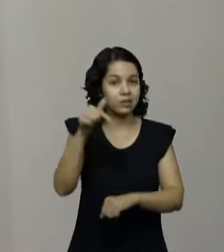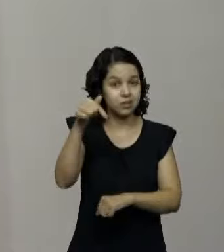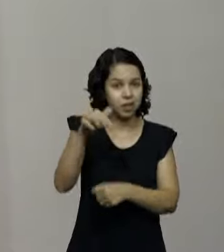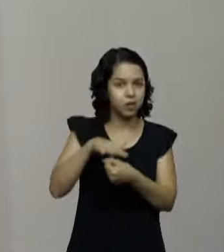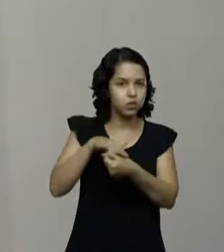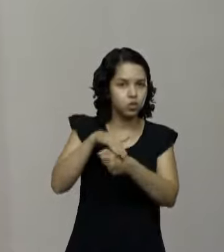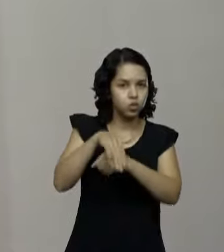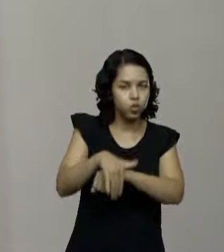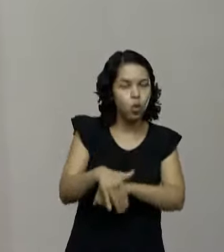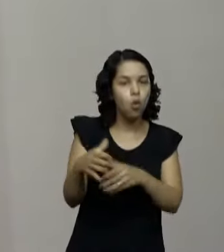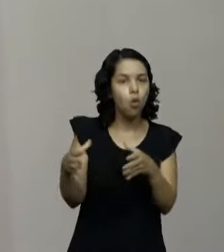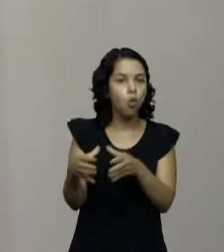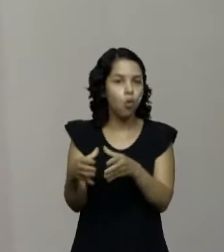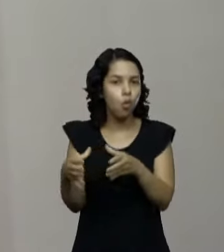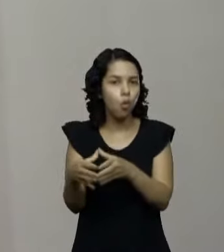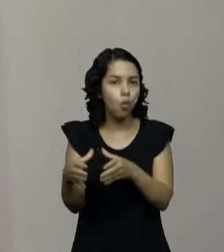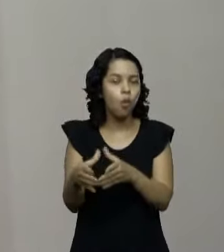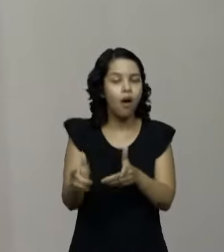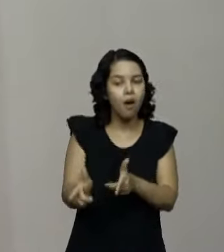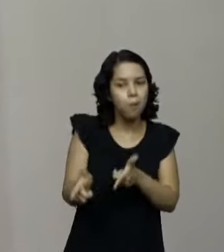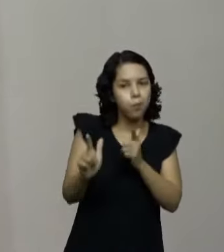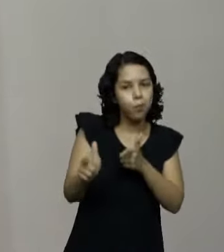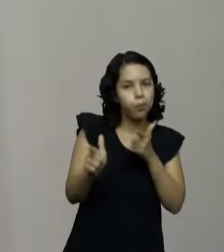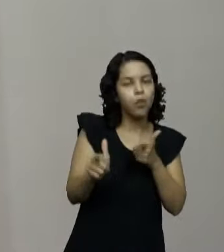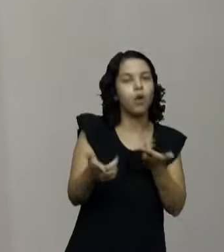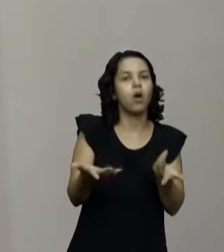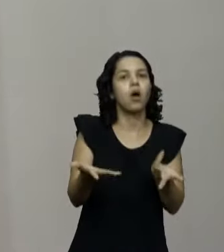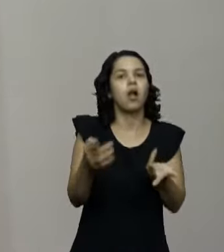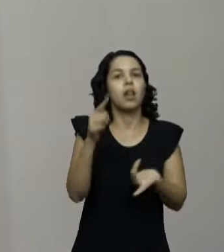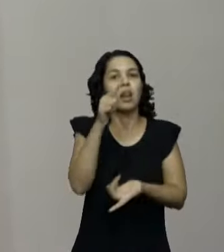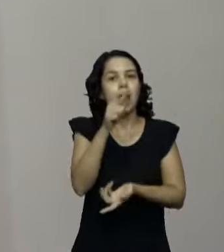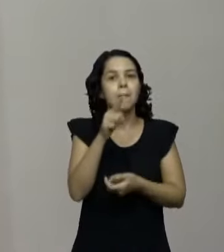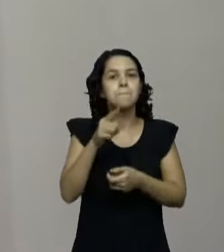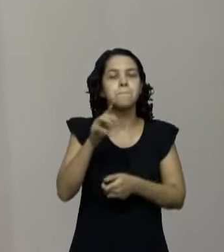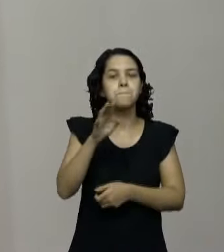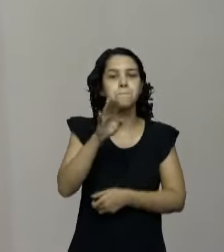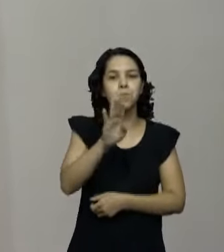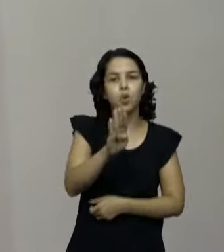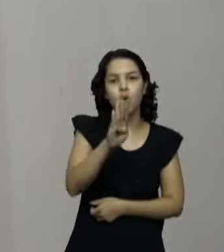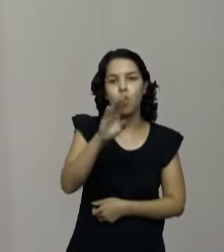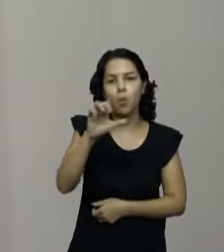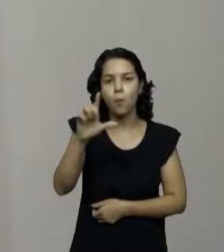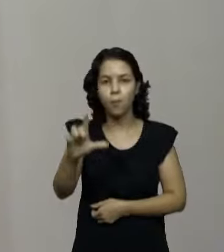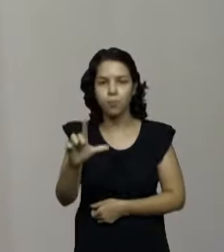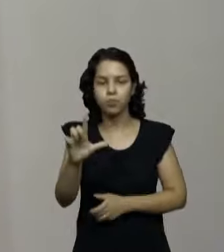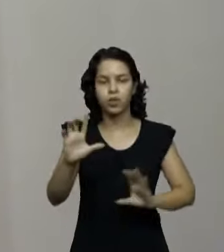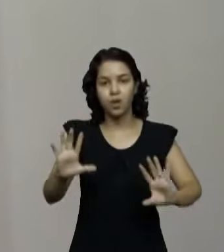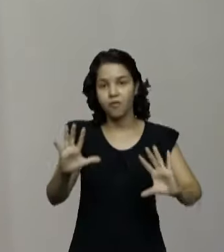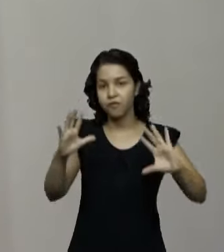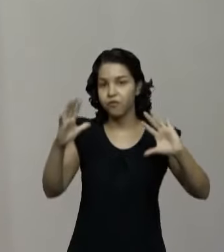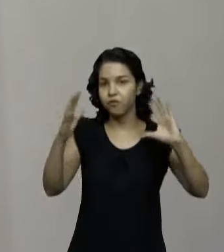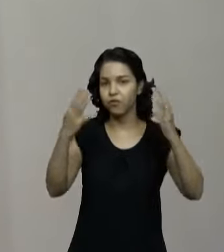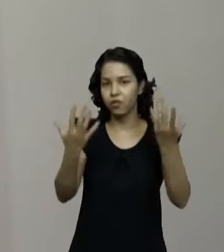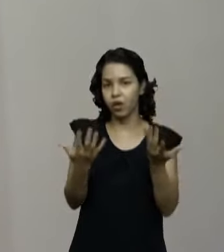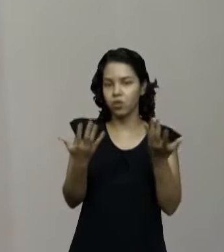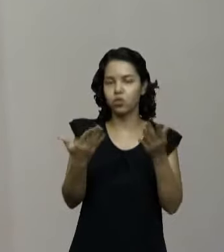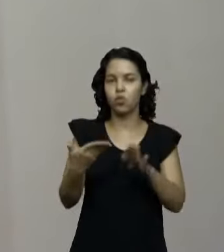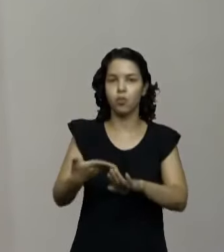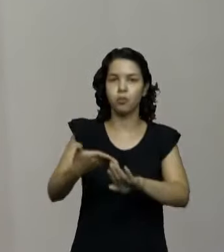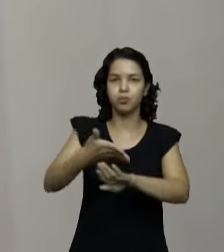Clube Caça e Tiro, em Blumenau, desse evento, com a presença